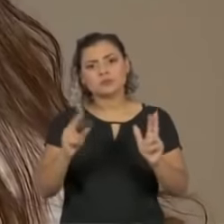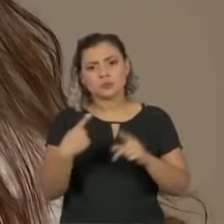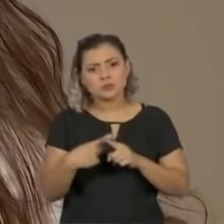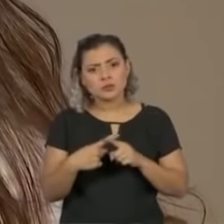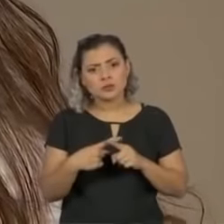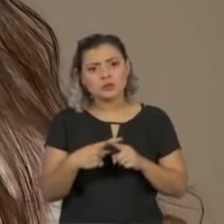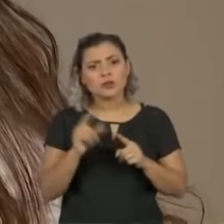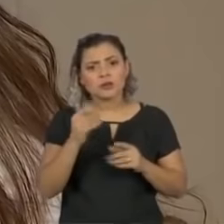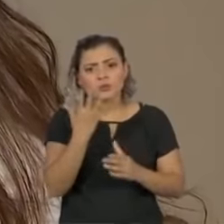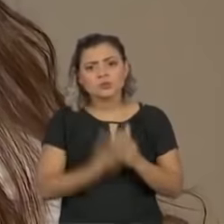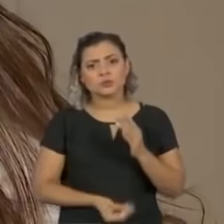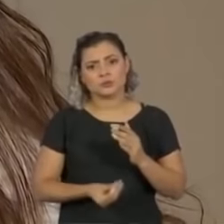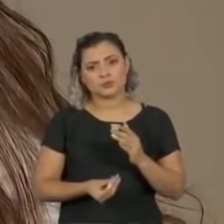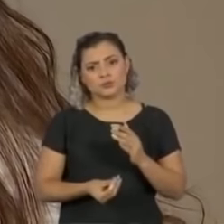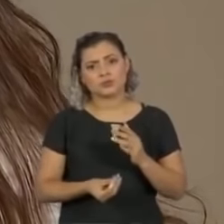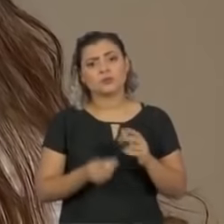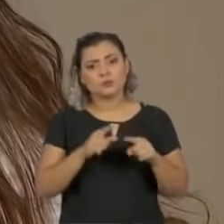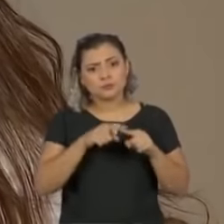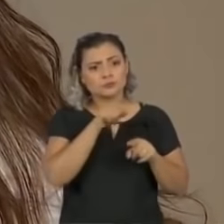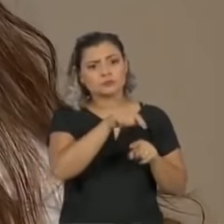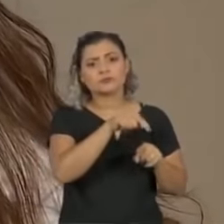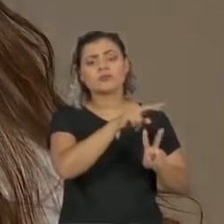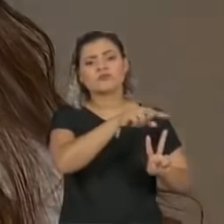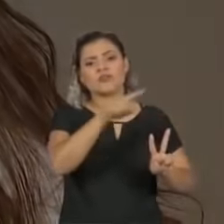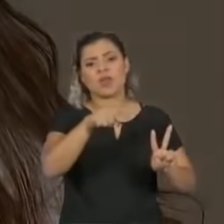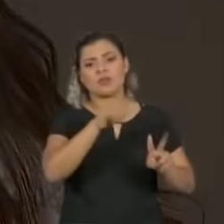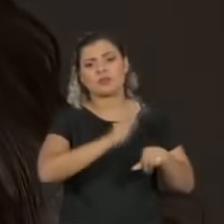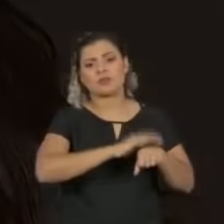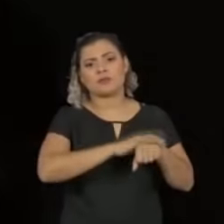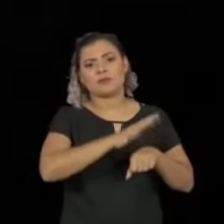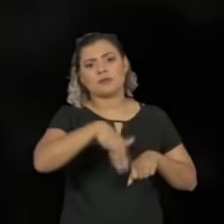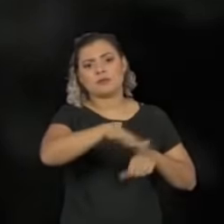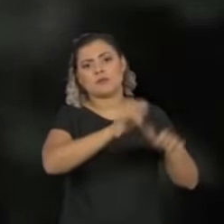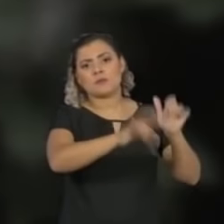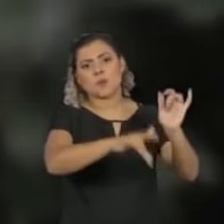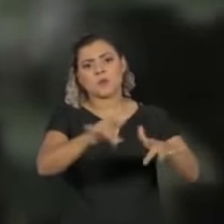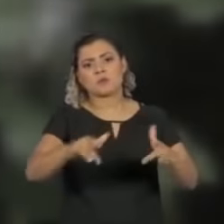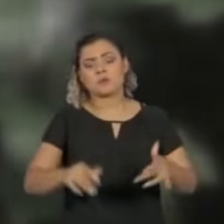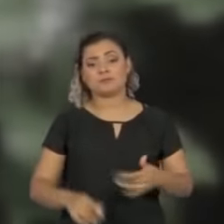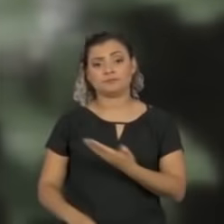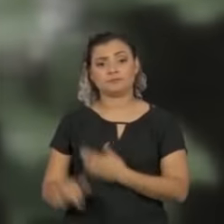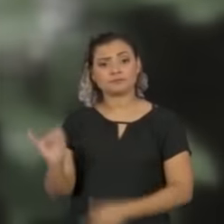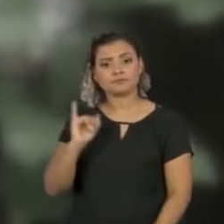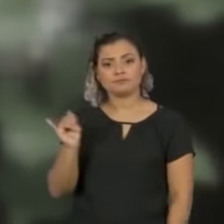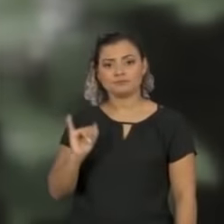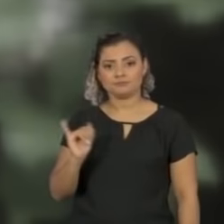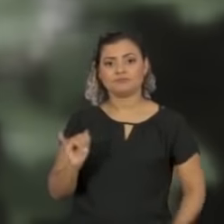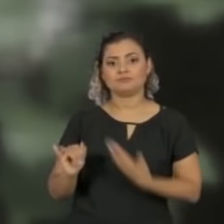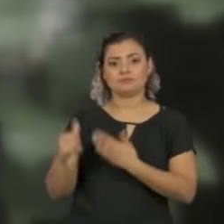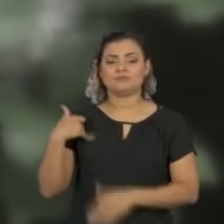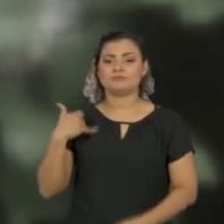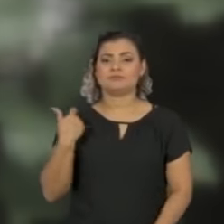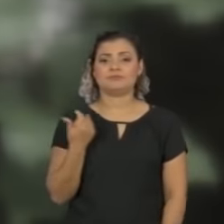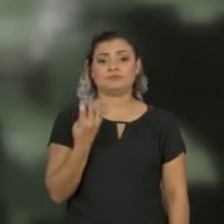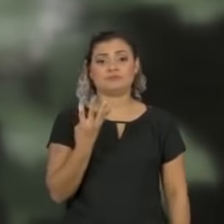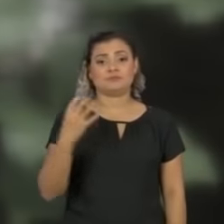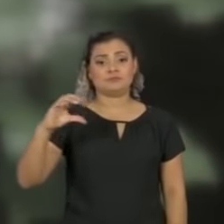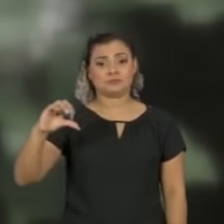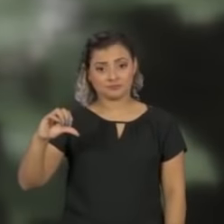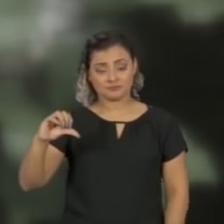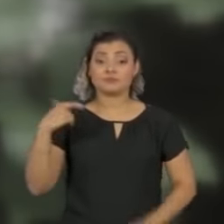estão desaparecidos. Eles estão lá na Vale, eles estão lá na Mancha do Rejeito. A irmã Lecilda de Oliveira tinha 49 anos